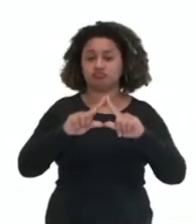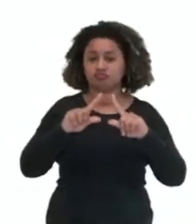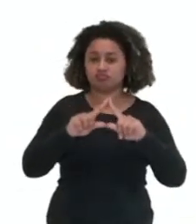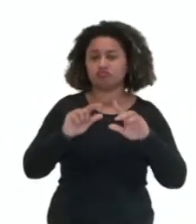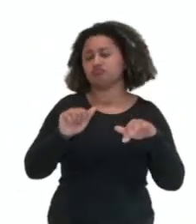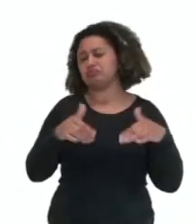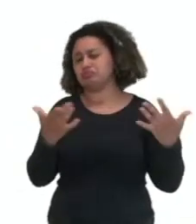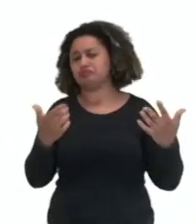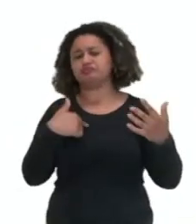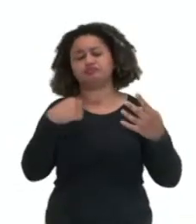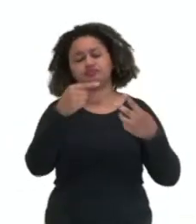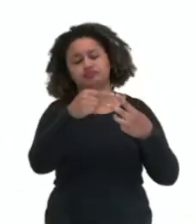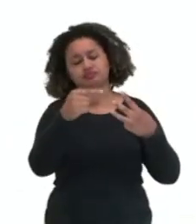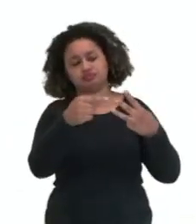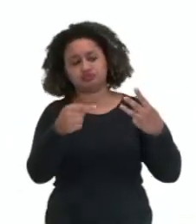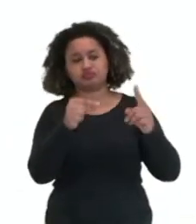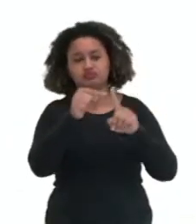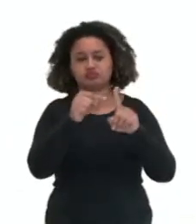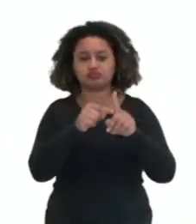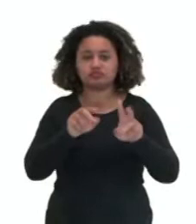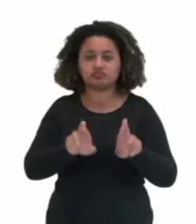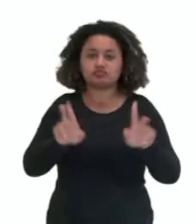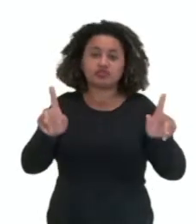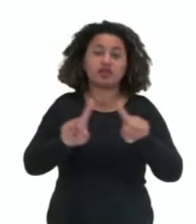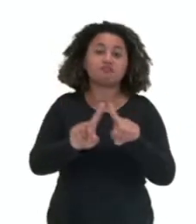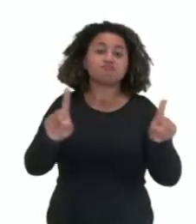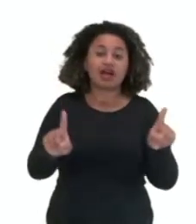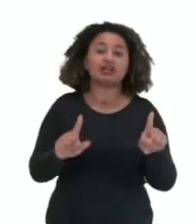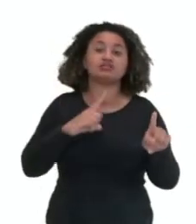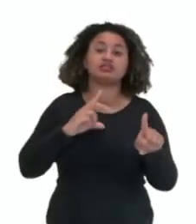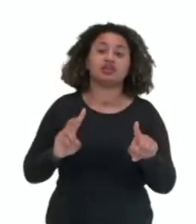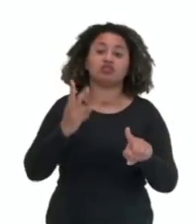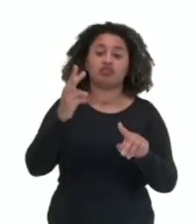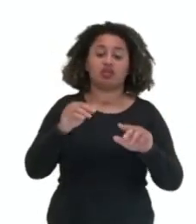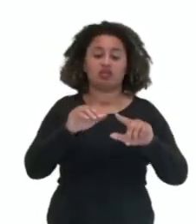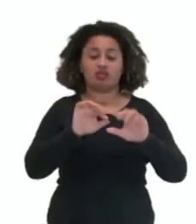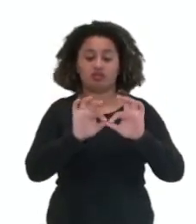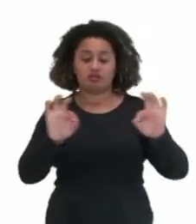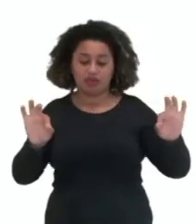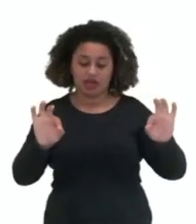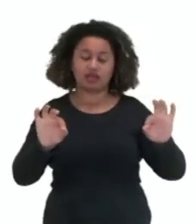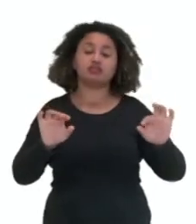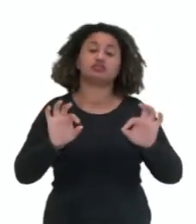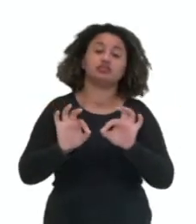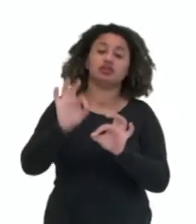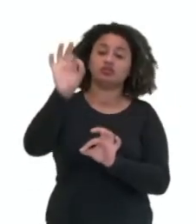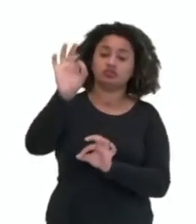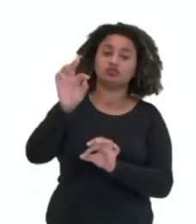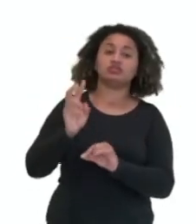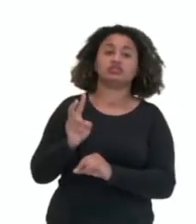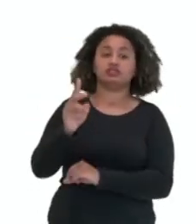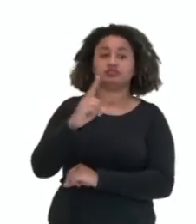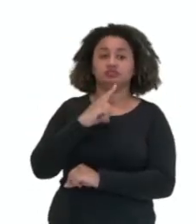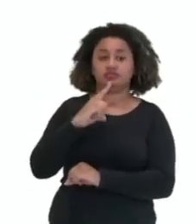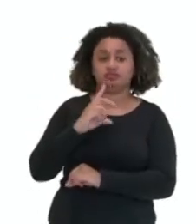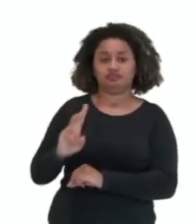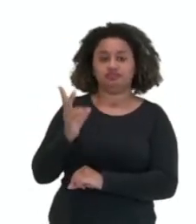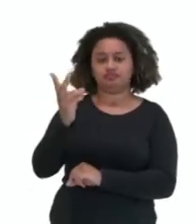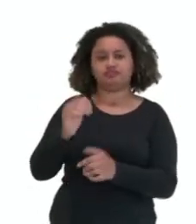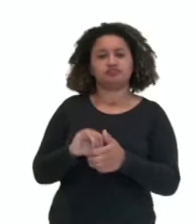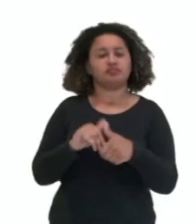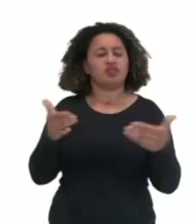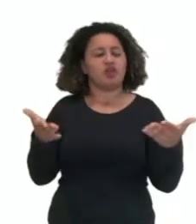que ele tenha classificações diferentes, ele sempre vai ter o valor da base e o valor da altura, ok? Vamos